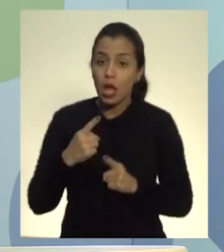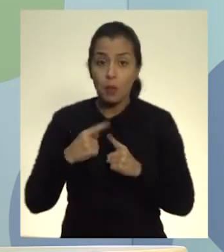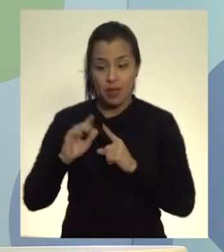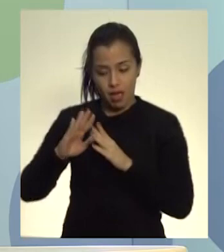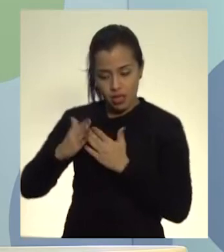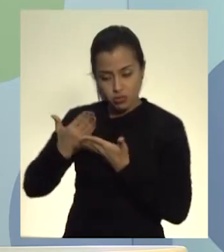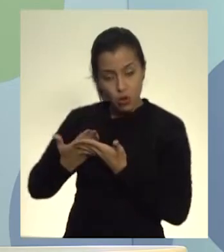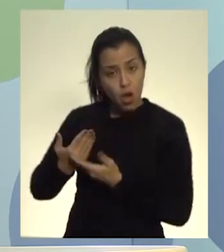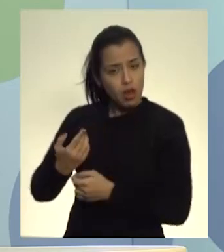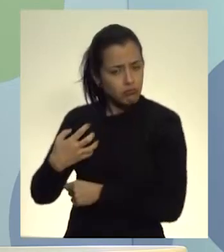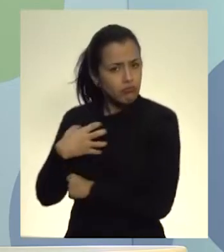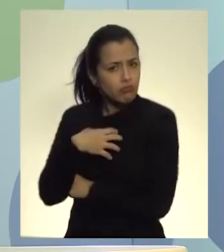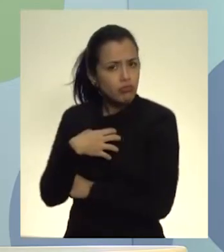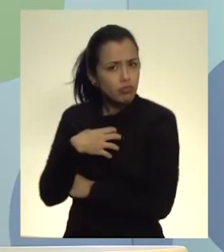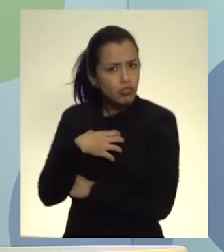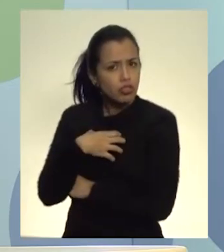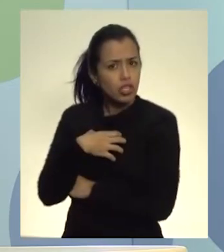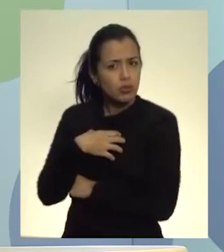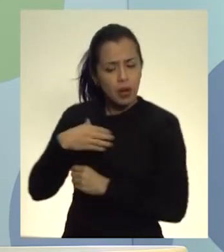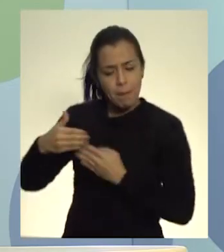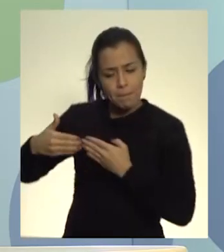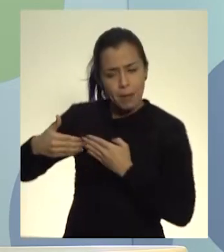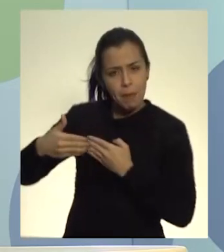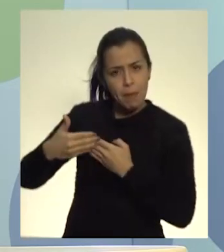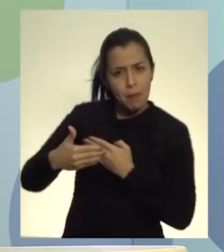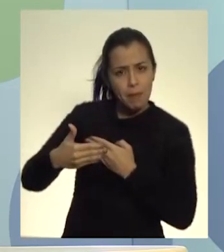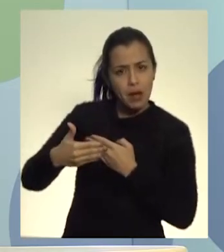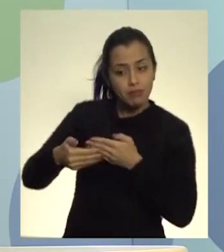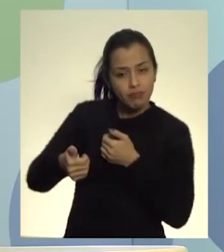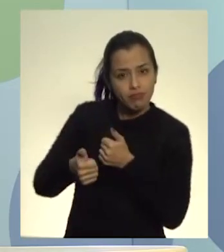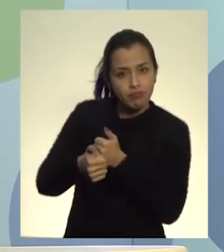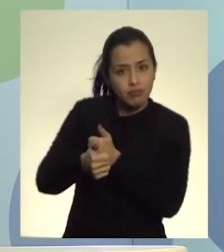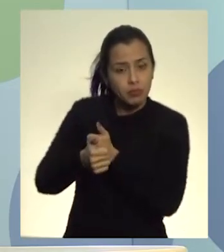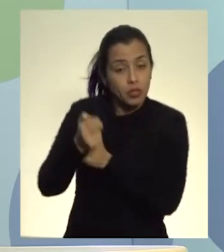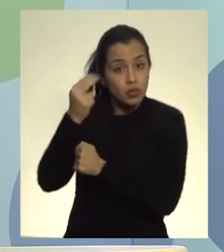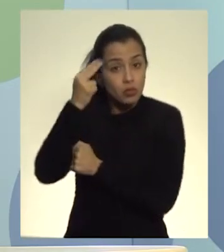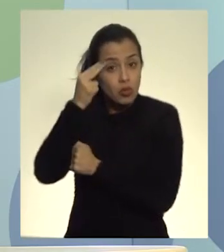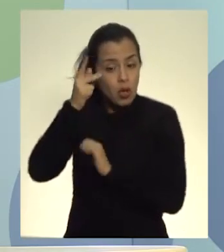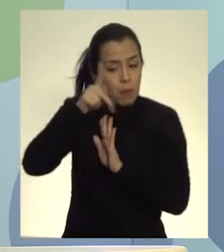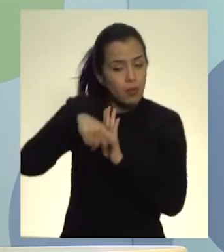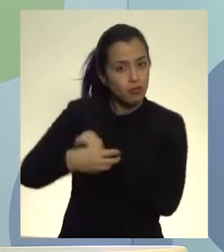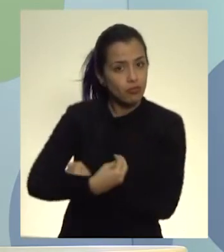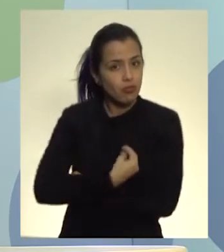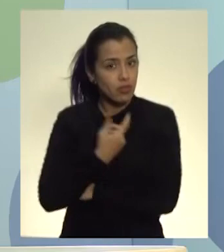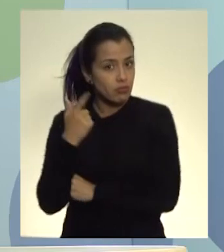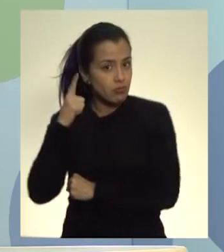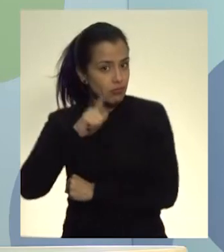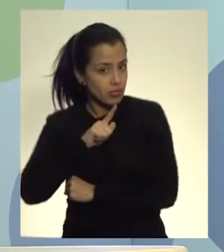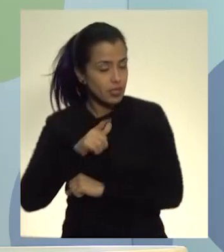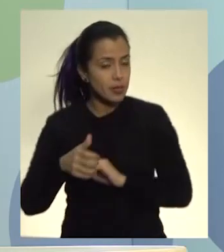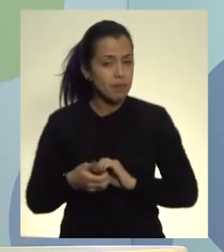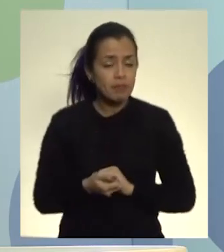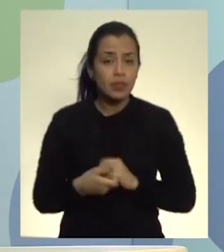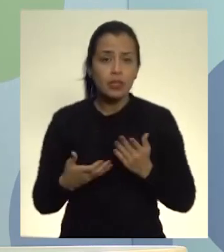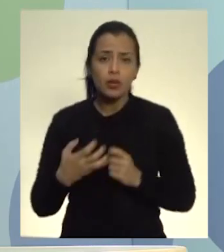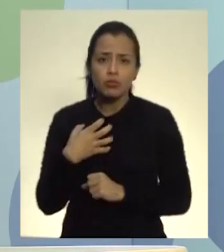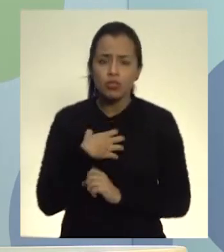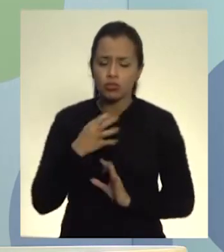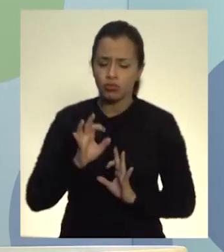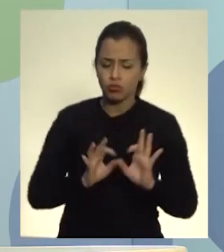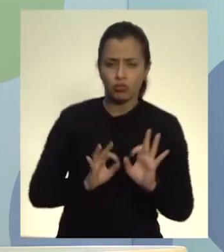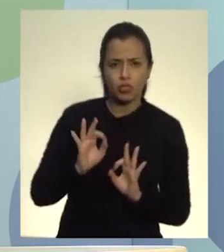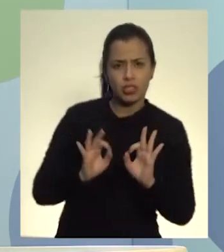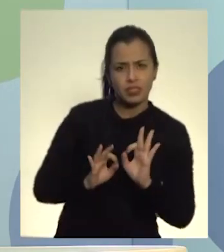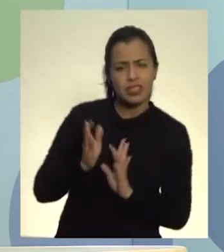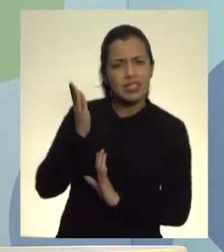das formas para a gente conquistar os nossos sonhos e conquistar os nossos projetos de vidas. E se organizar, saber um pouquinho dos seus